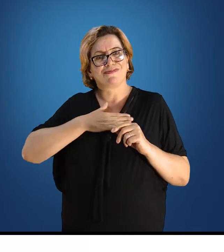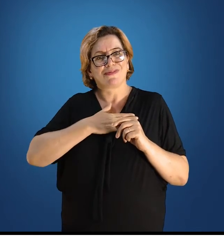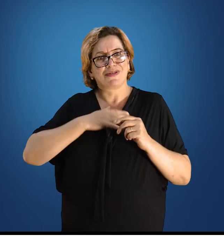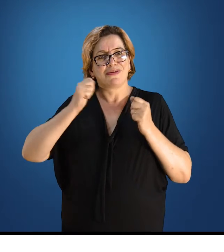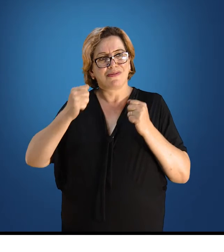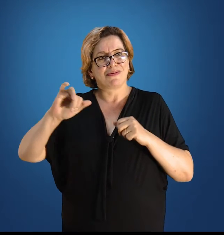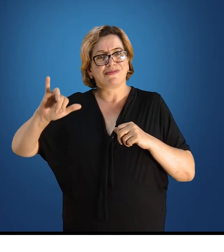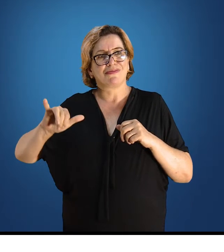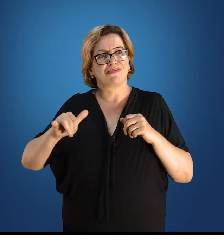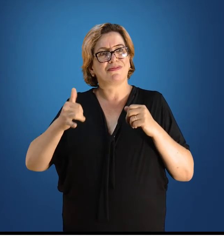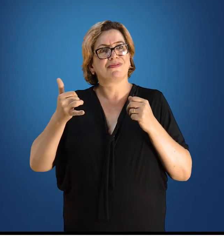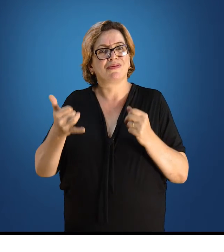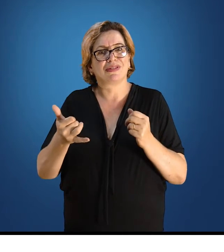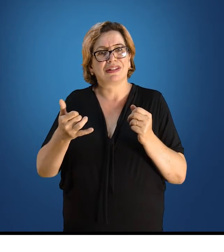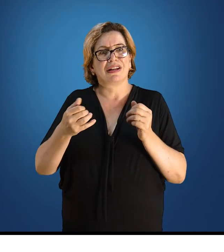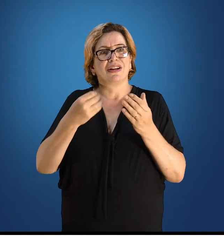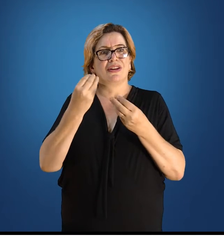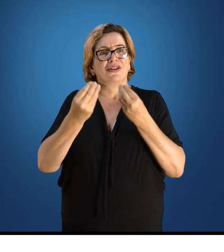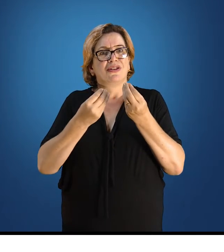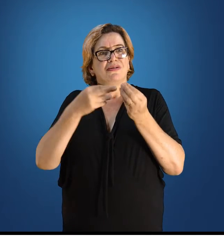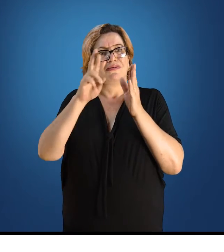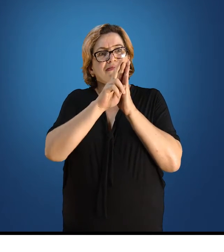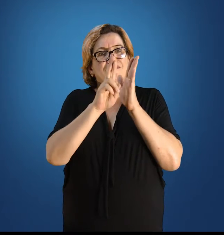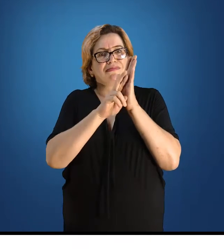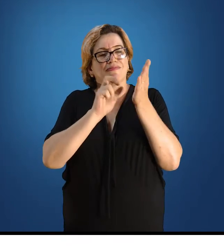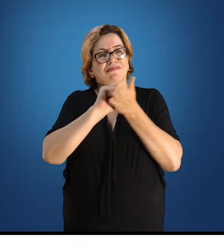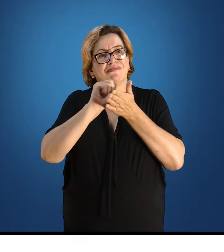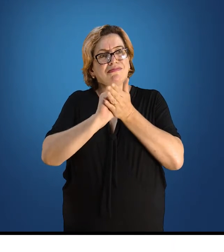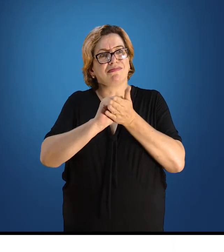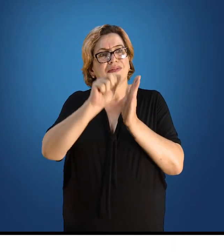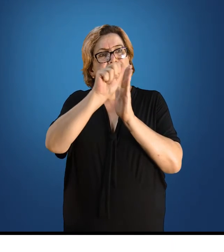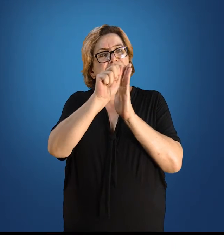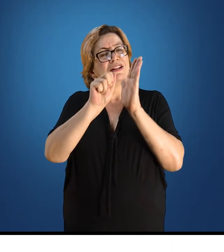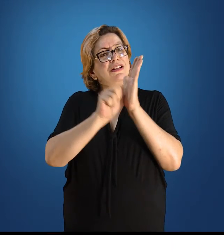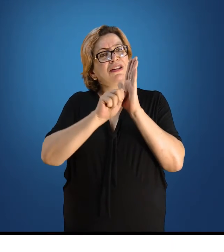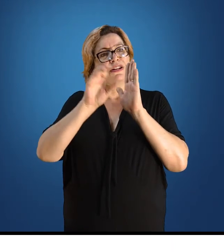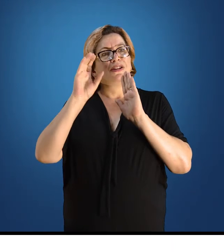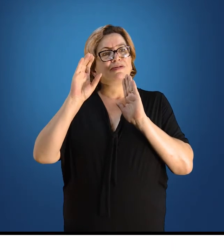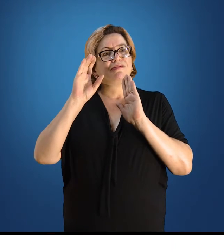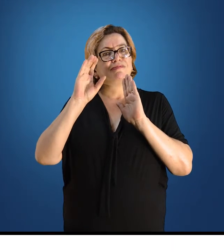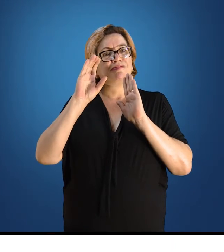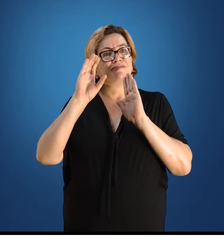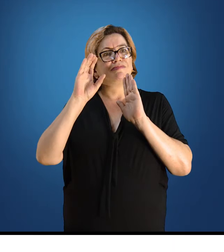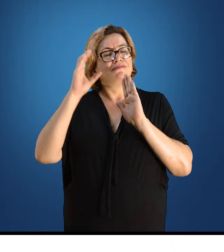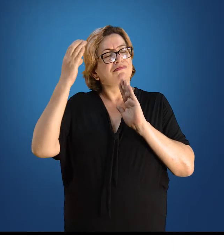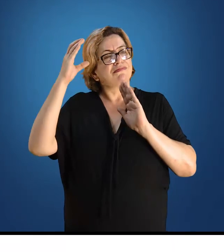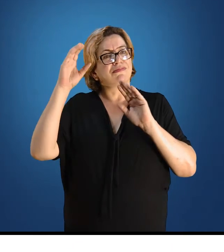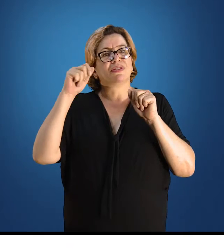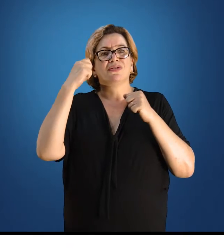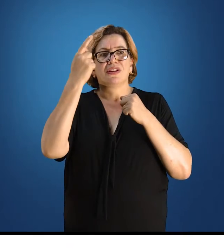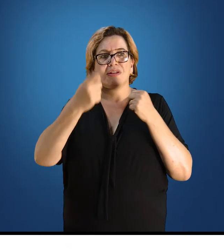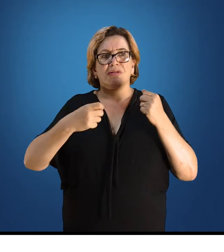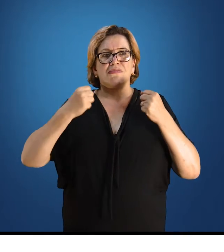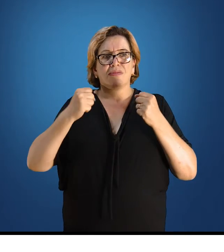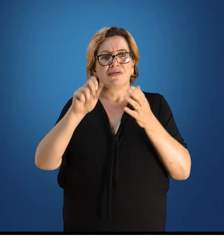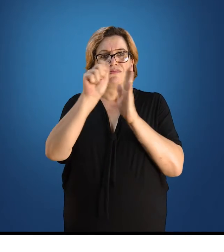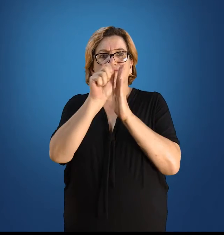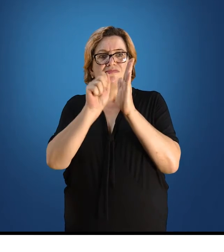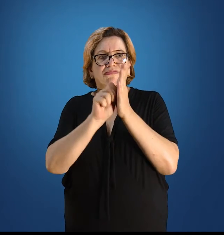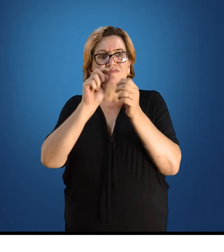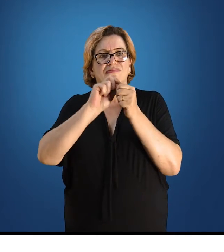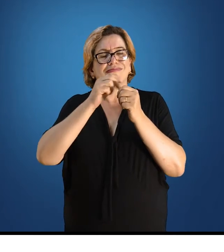artigo científico. Né? Espero que vocês consigam desempenhar essa tarefa com tranquilidade. Né? E, mais uma vez, quero me